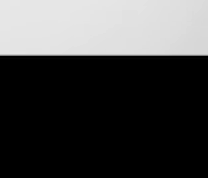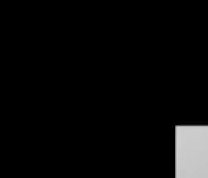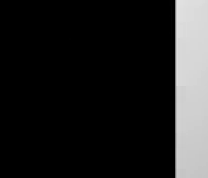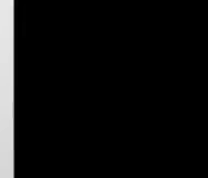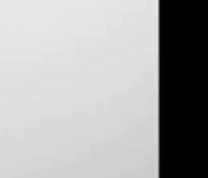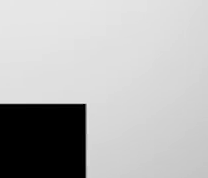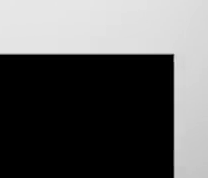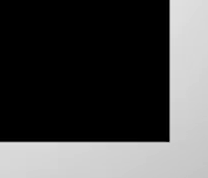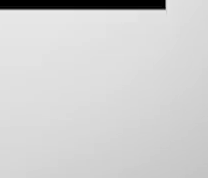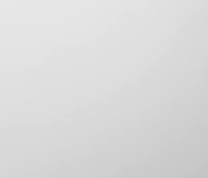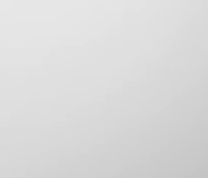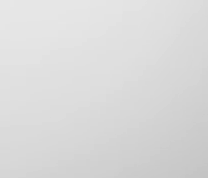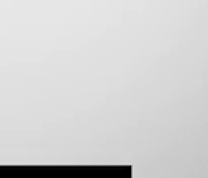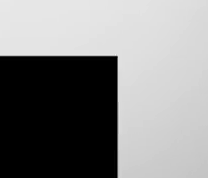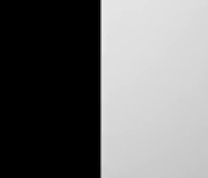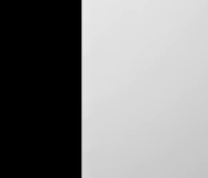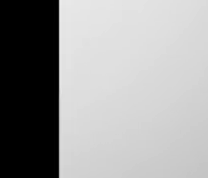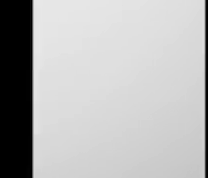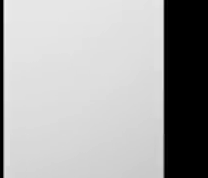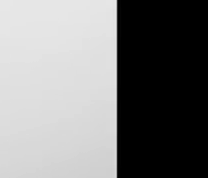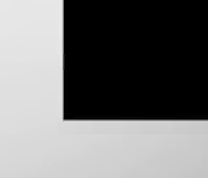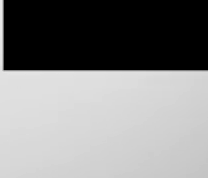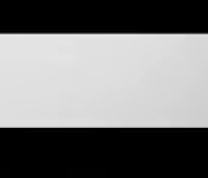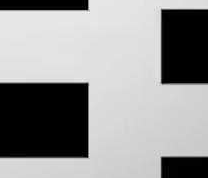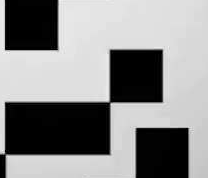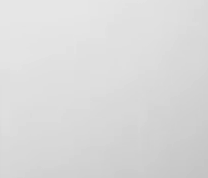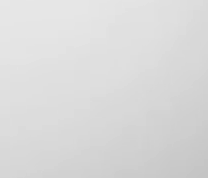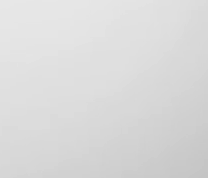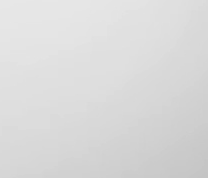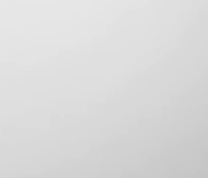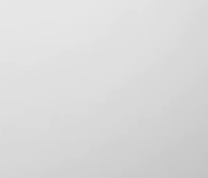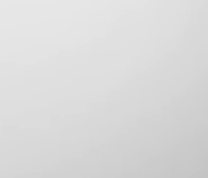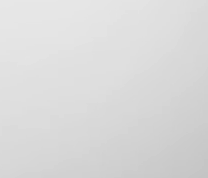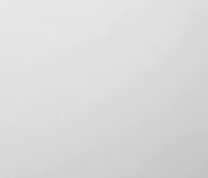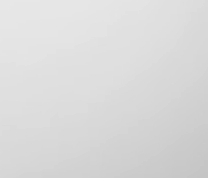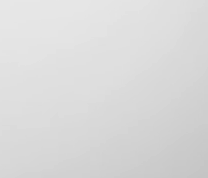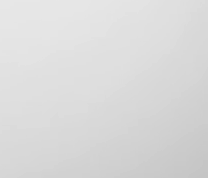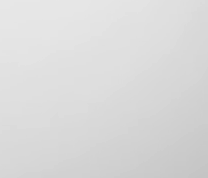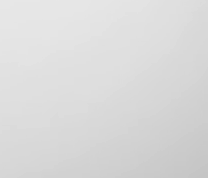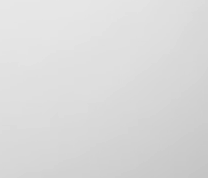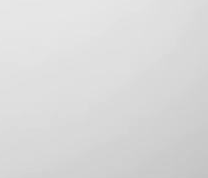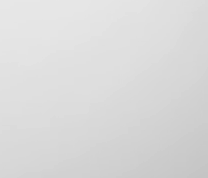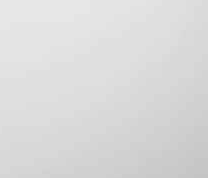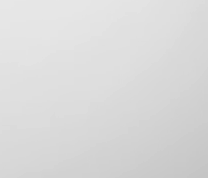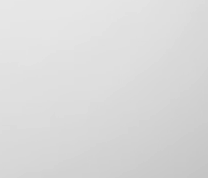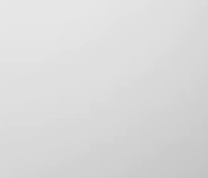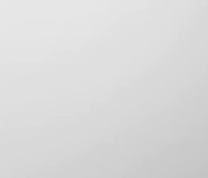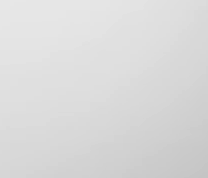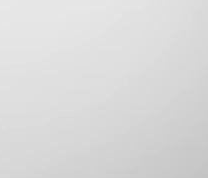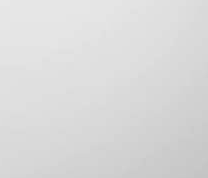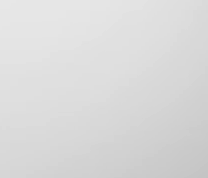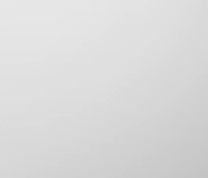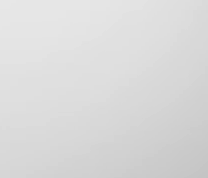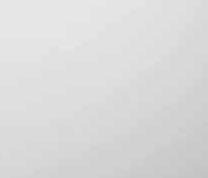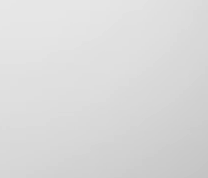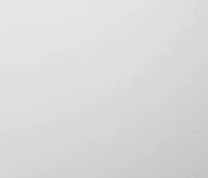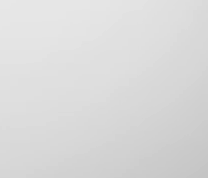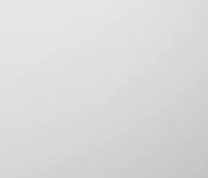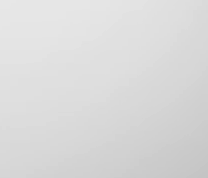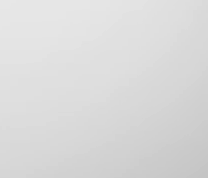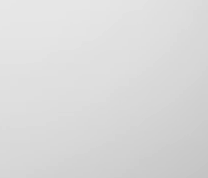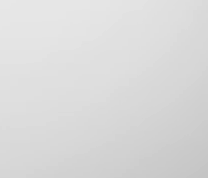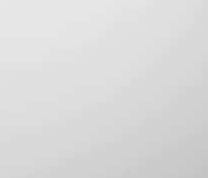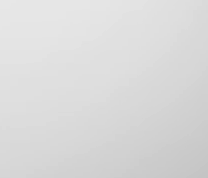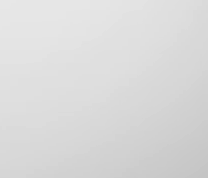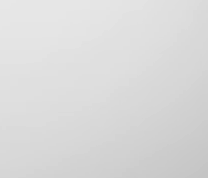mais transparente. E as próximas eleições vão contar com um novo avanço tecnológico. o QR Code. Com ele, através do seu